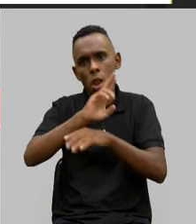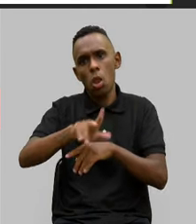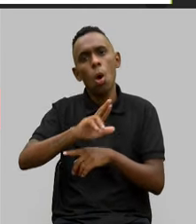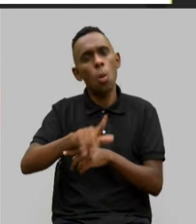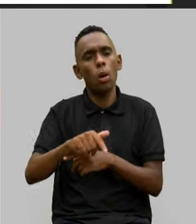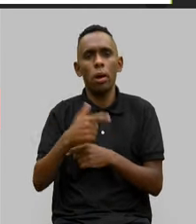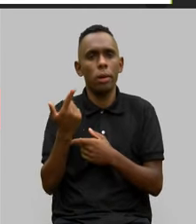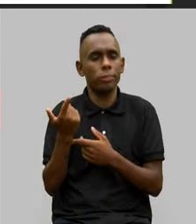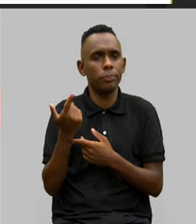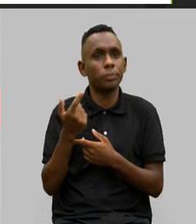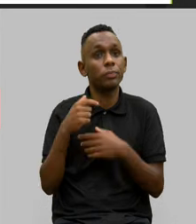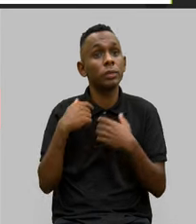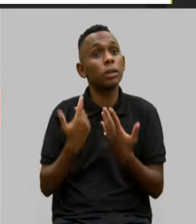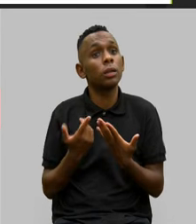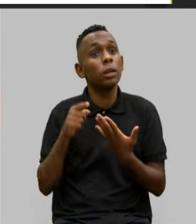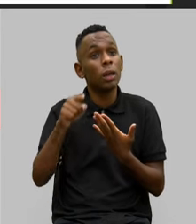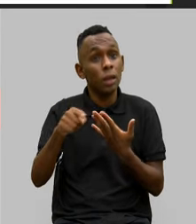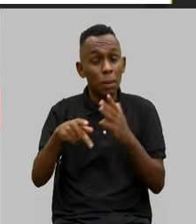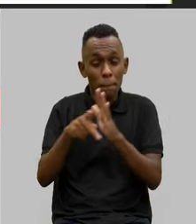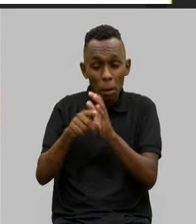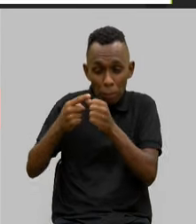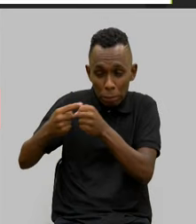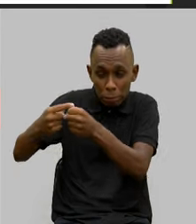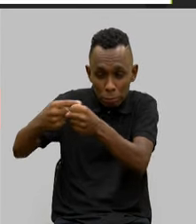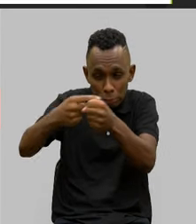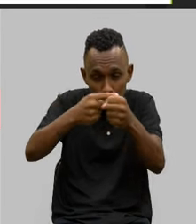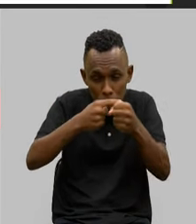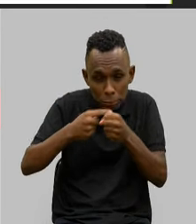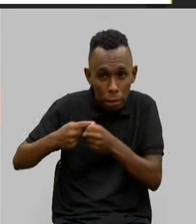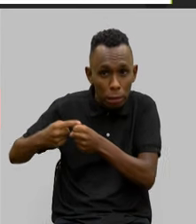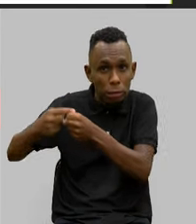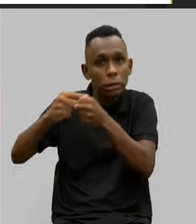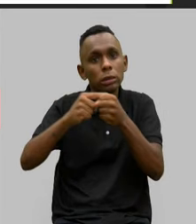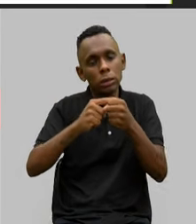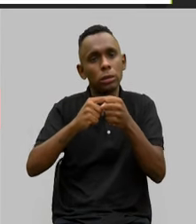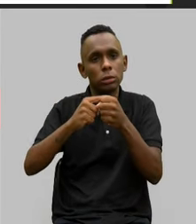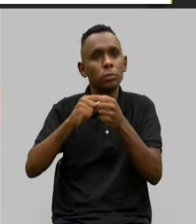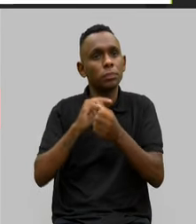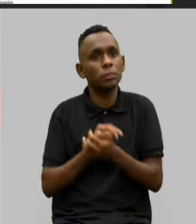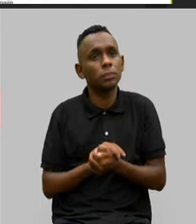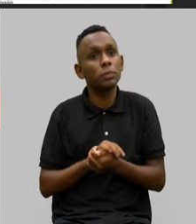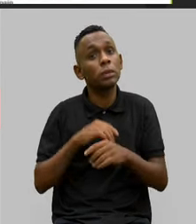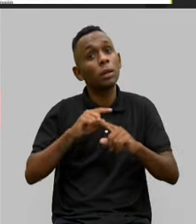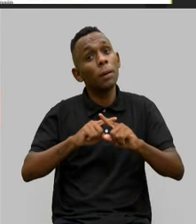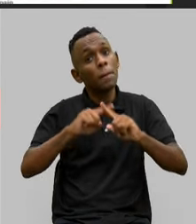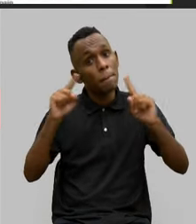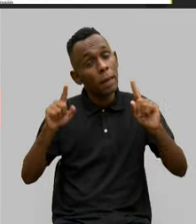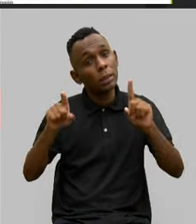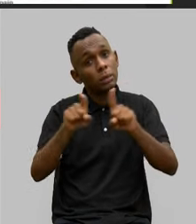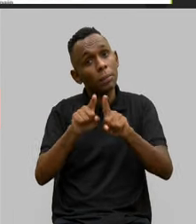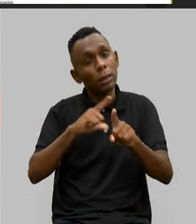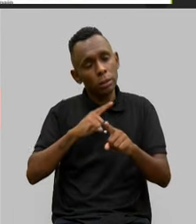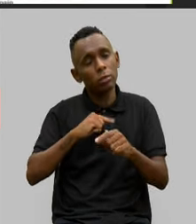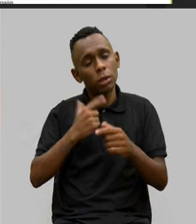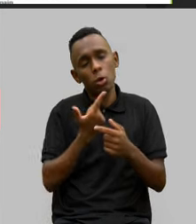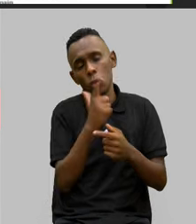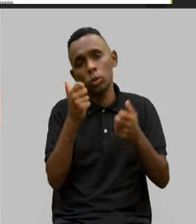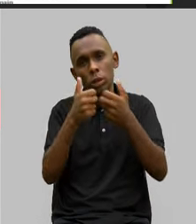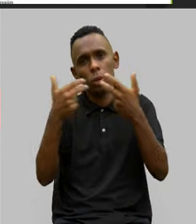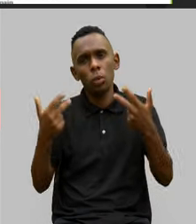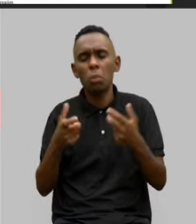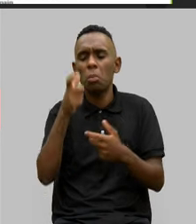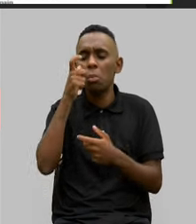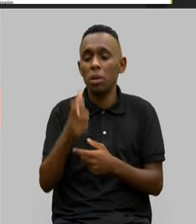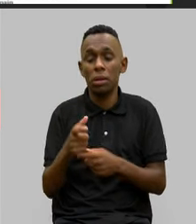de de São Luís eu tô falando do interior do interior do Maranhão né mas nós temos mais coisas olha que coisa